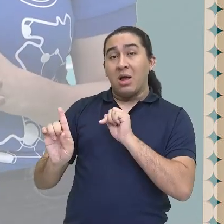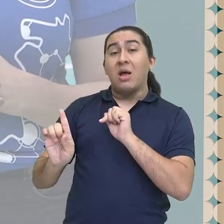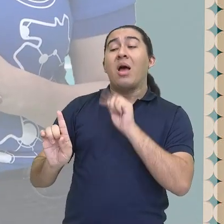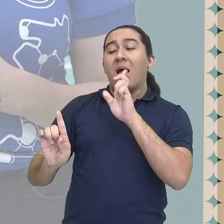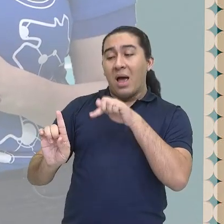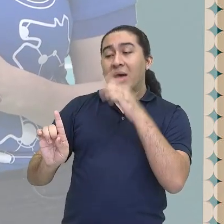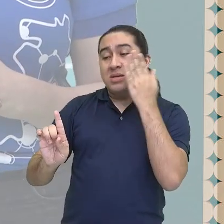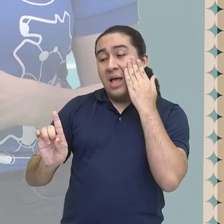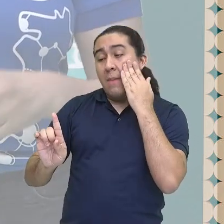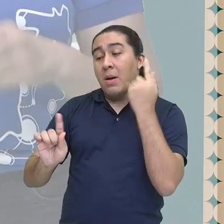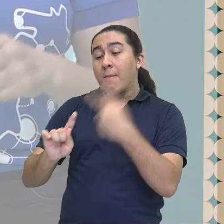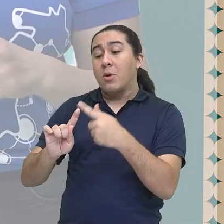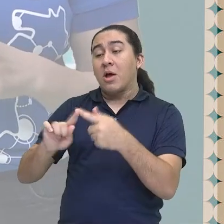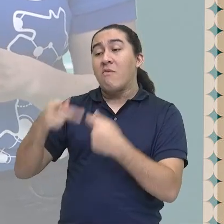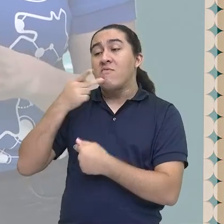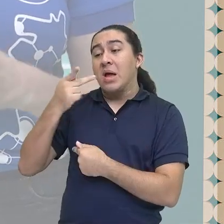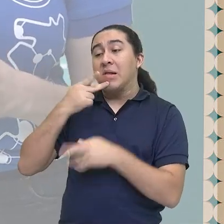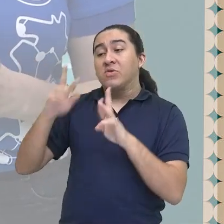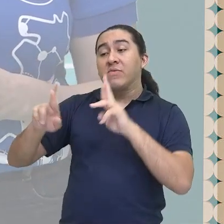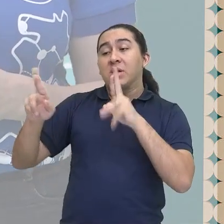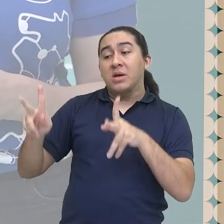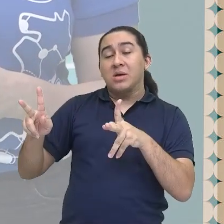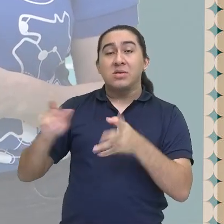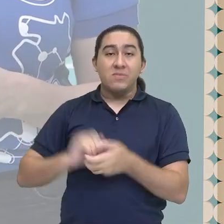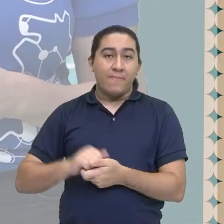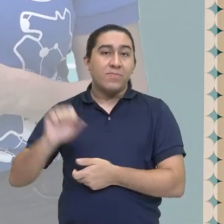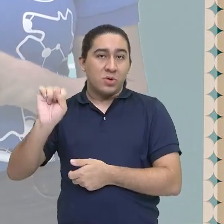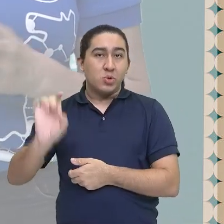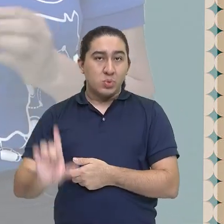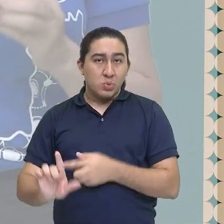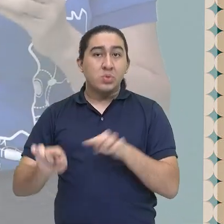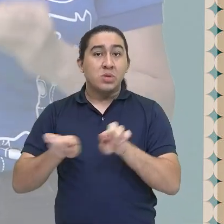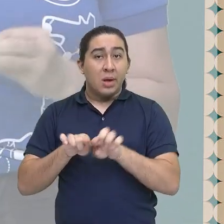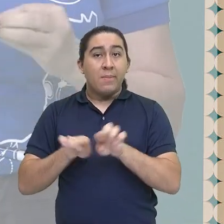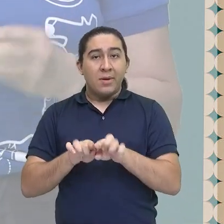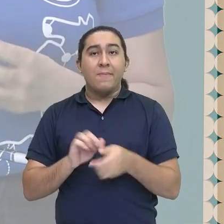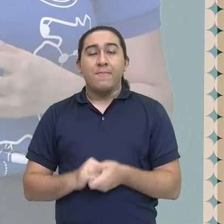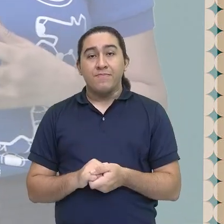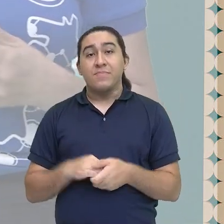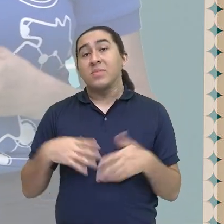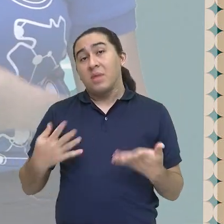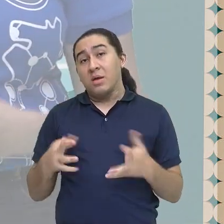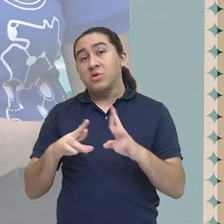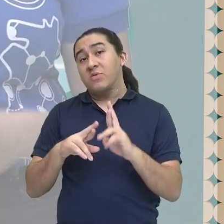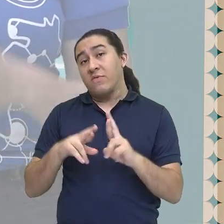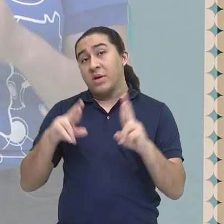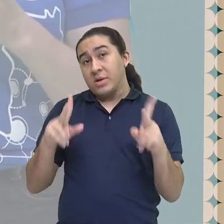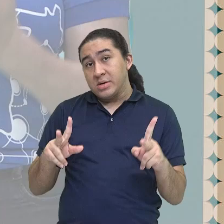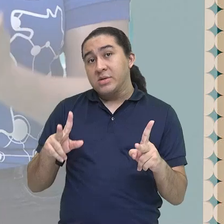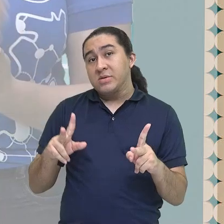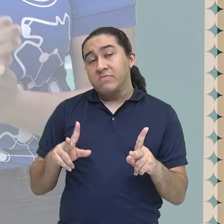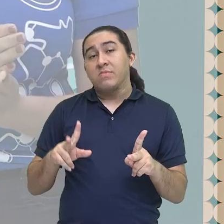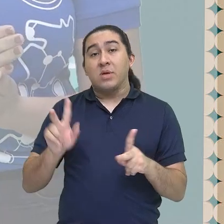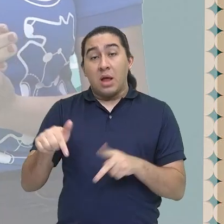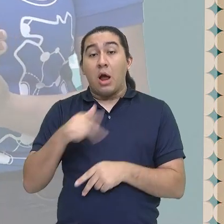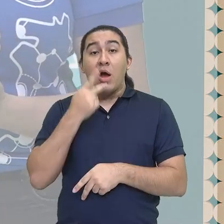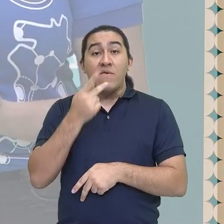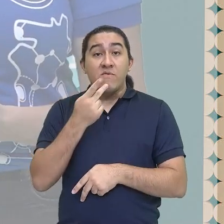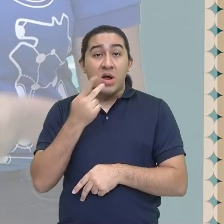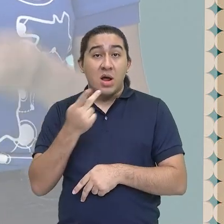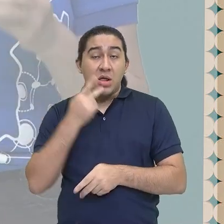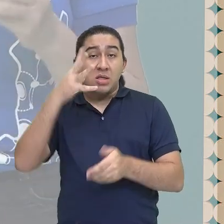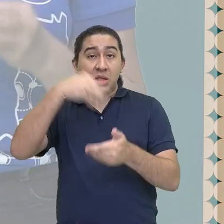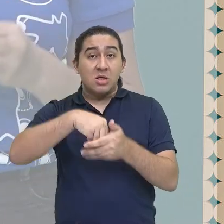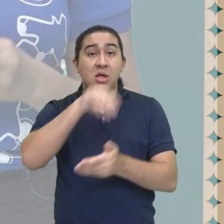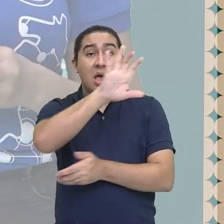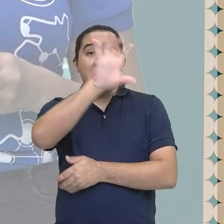ele pertence, né? Do Sul da mesma forma. Então, os sotaques regionais, né, se refere a